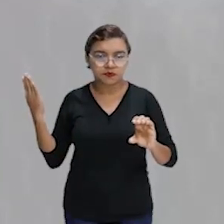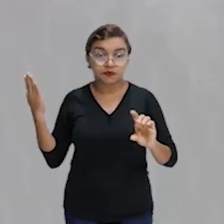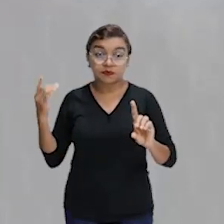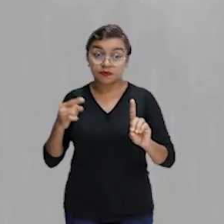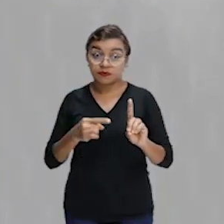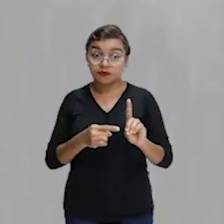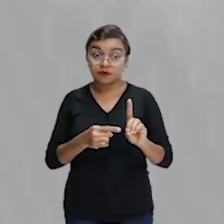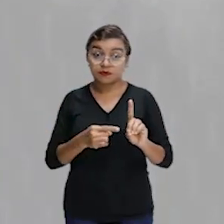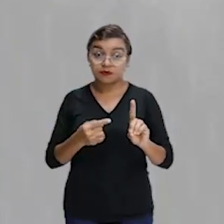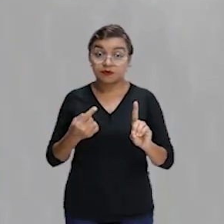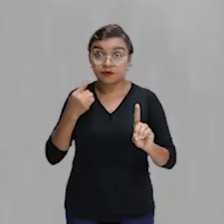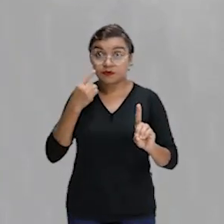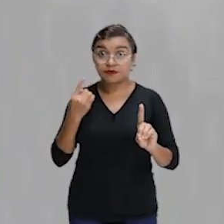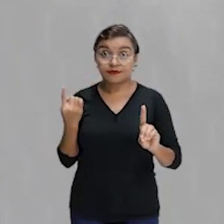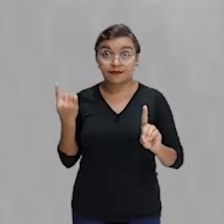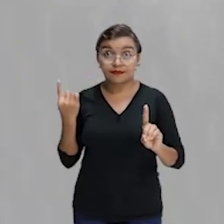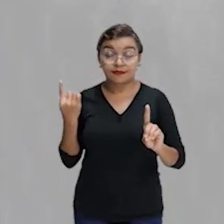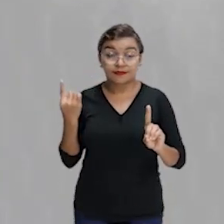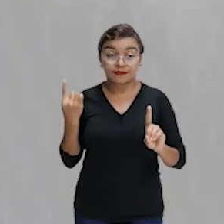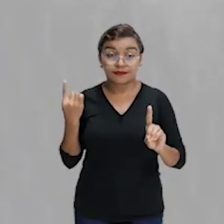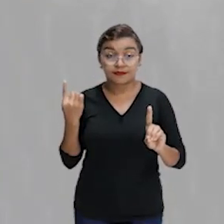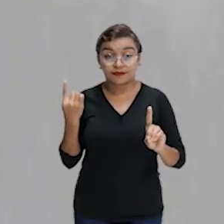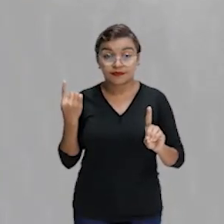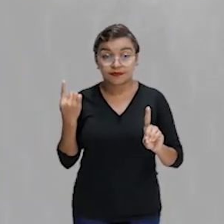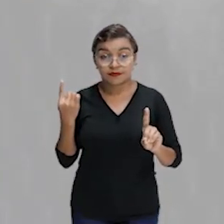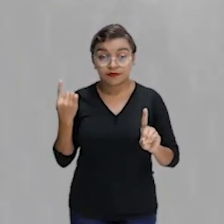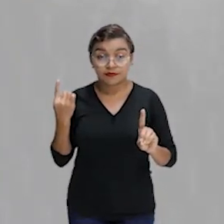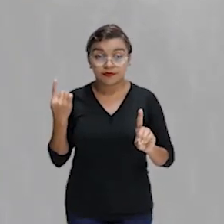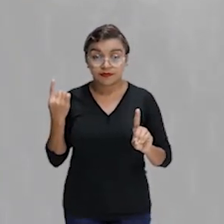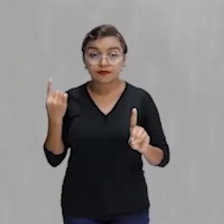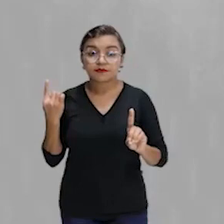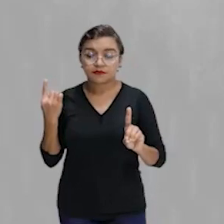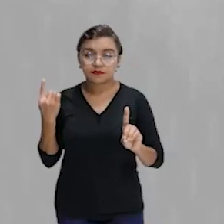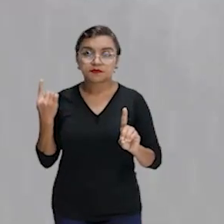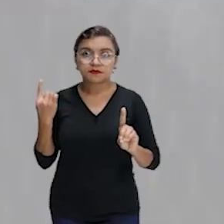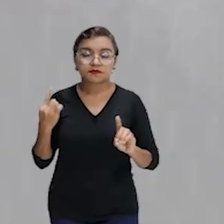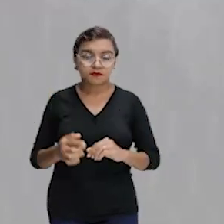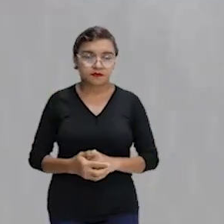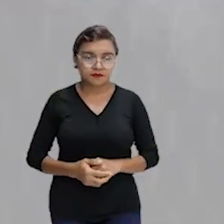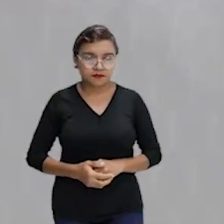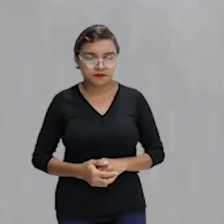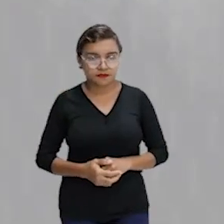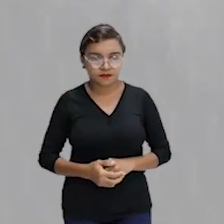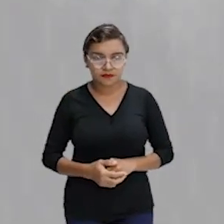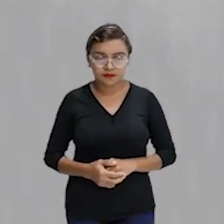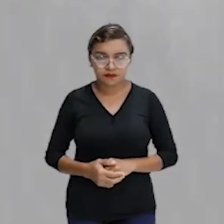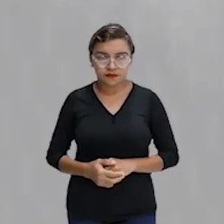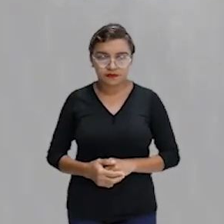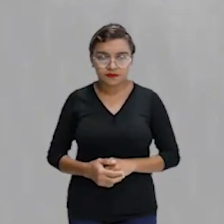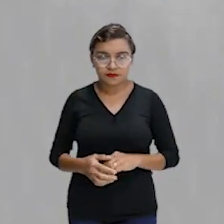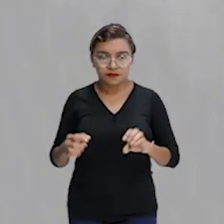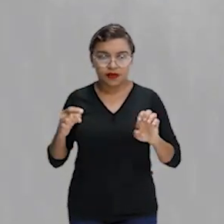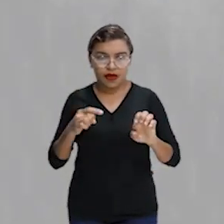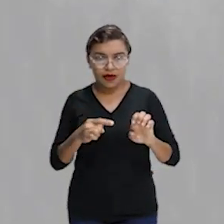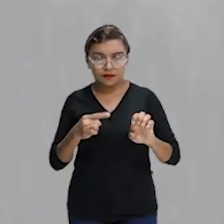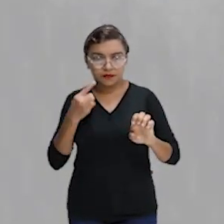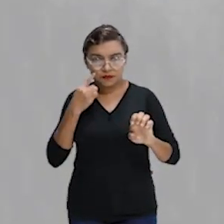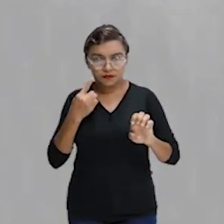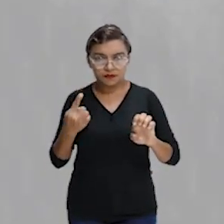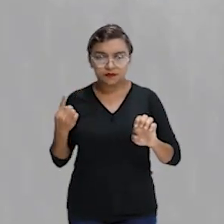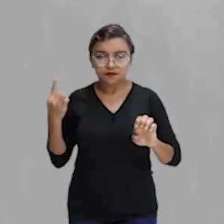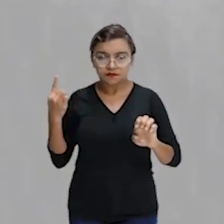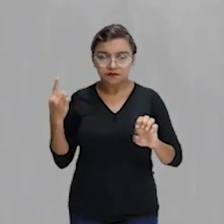Na letra D, Q de T é igual a 300 menos 0,75 vezes T. Na letra E, Q de T é igual a